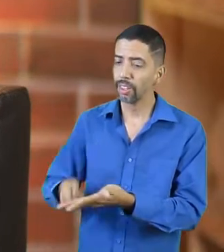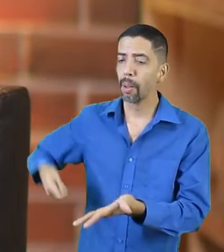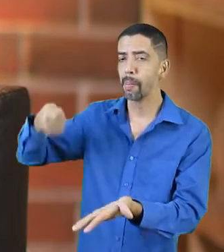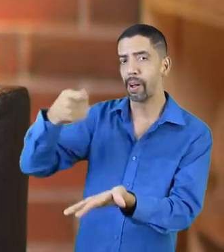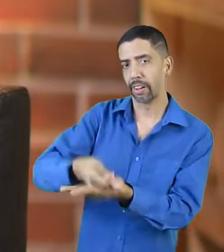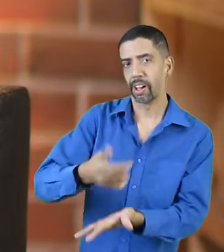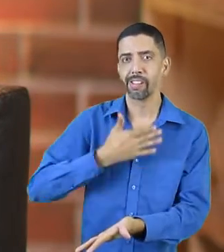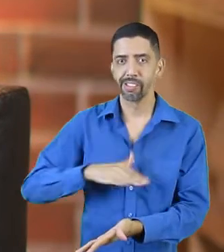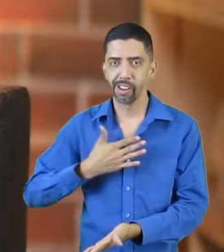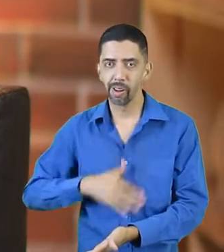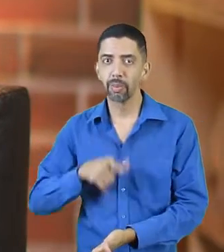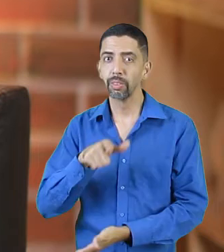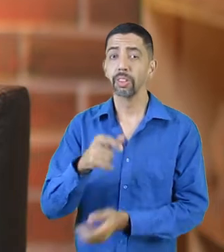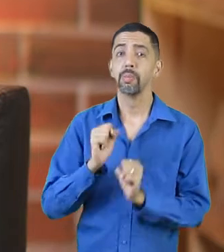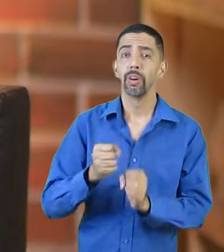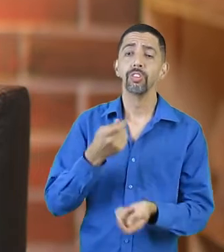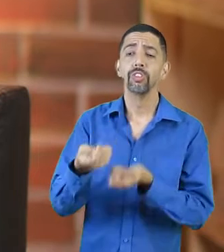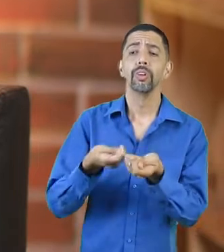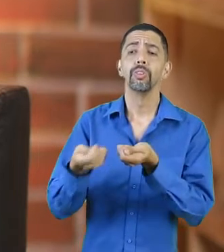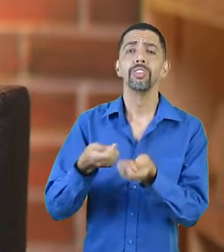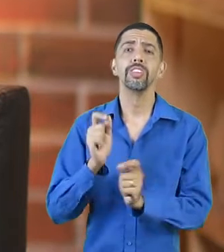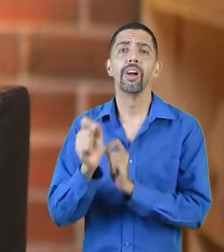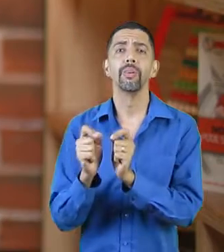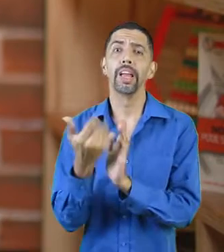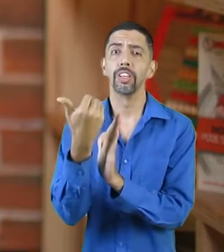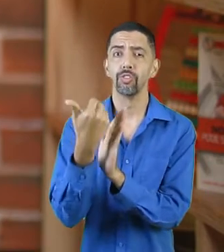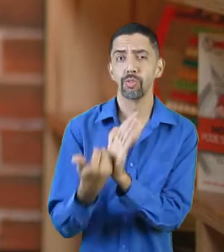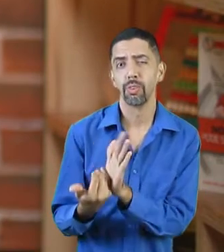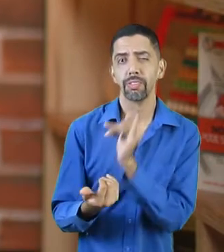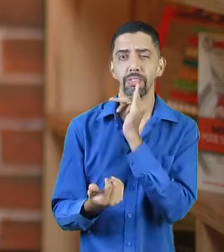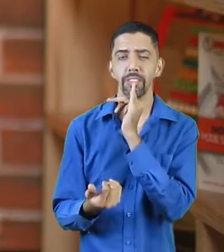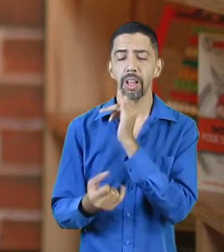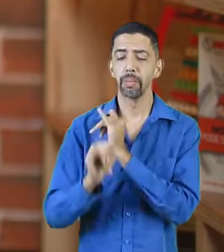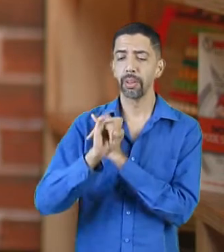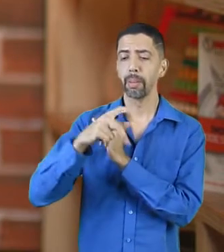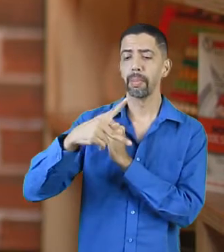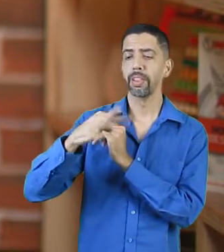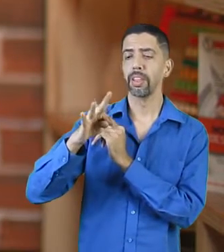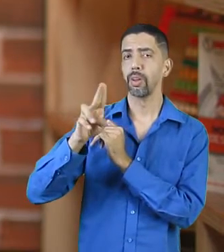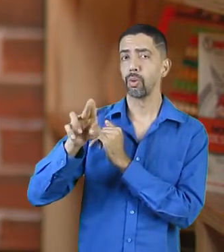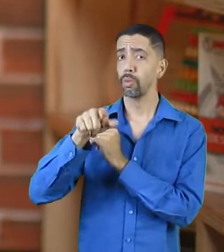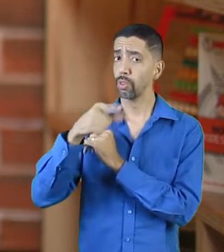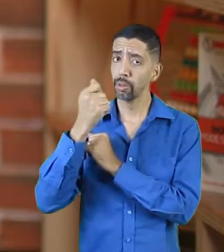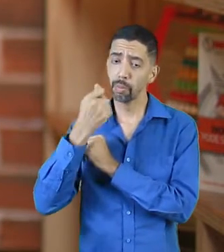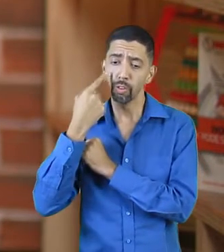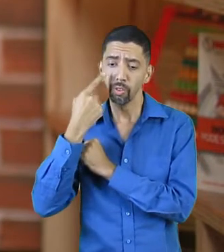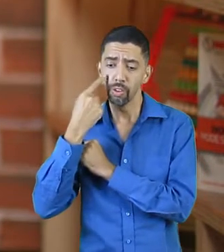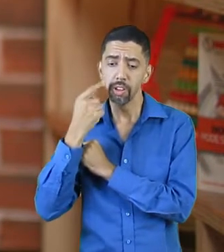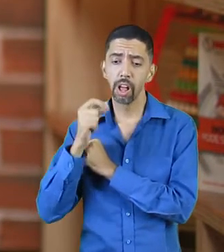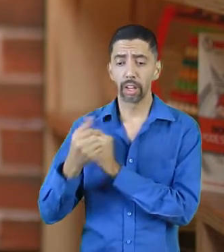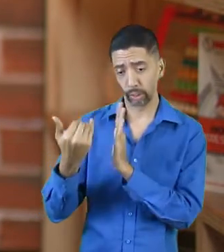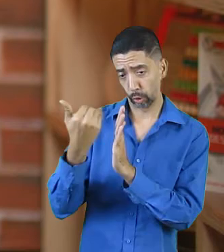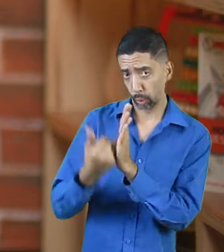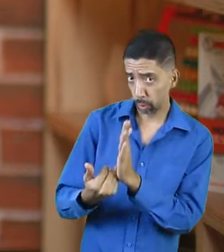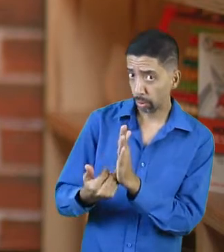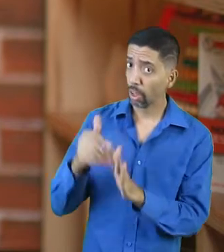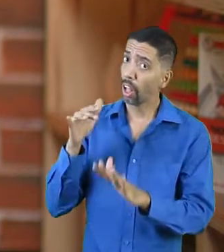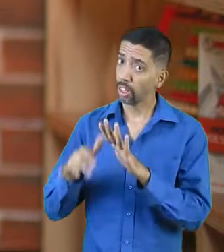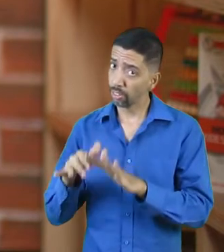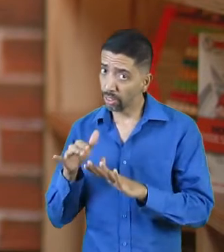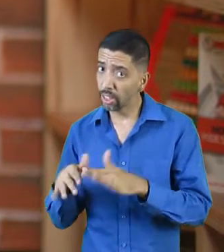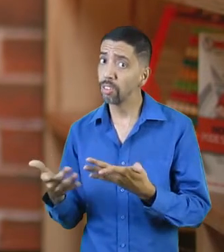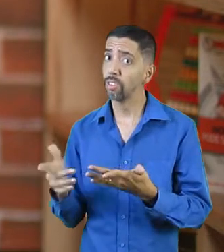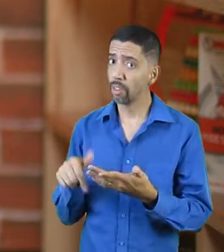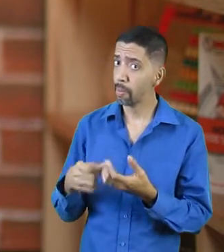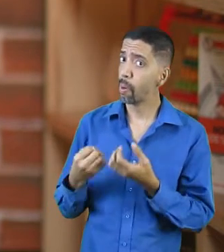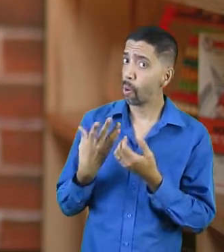tranquilidade, o caminho será pelos descontos. Ou seja, vamos pagar lá o IPTU, vamos olhar o desconto, que